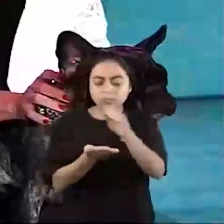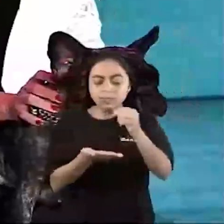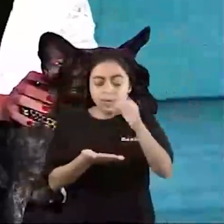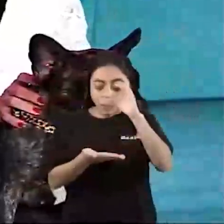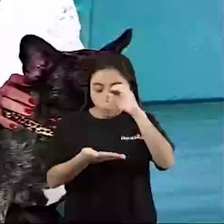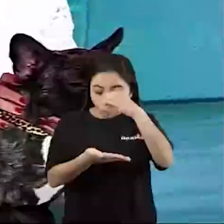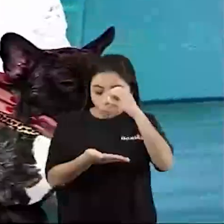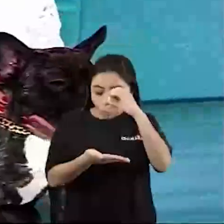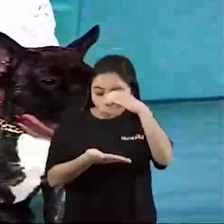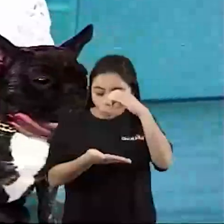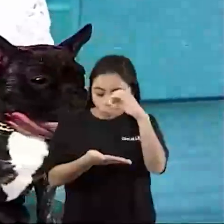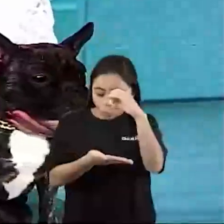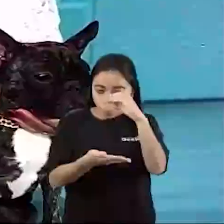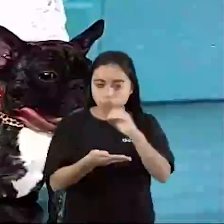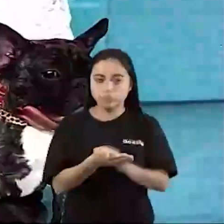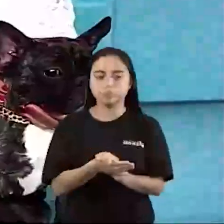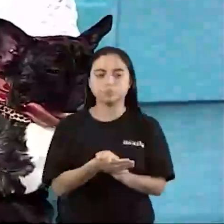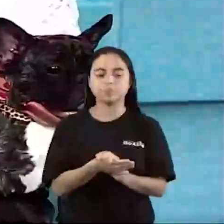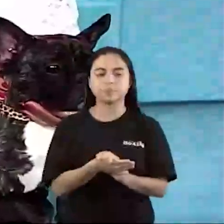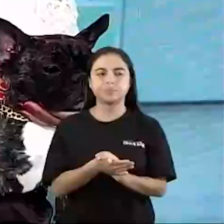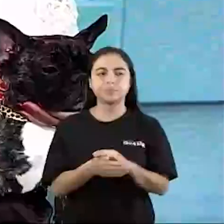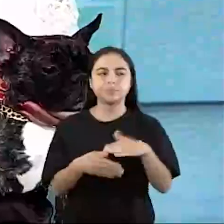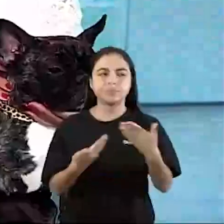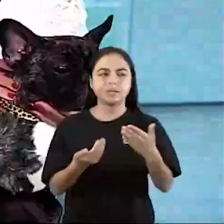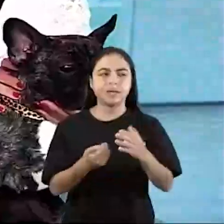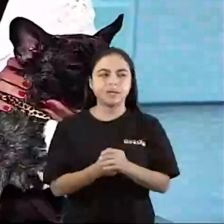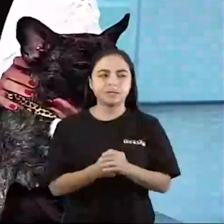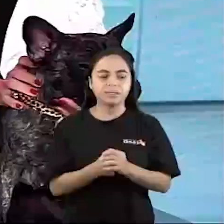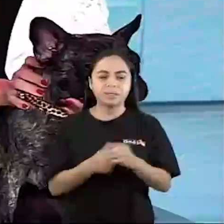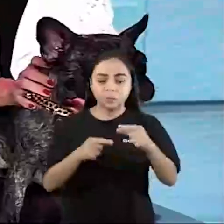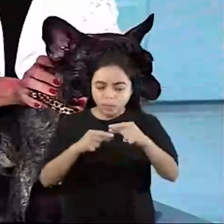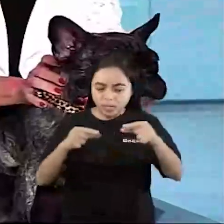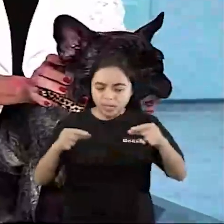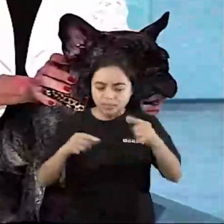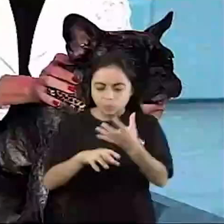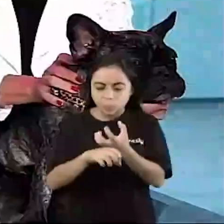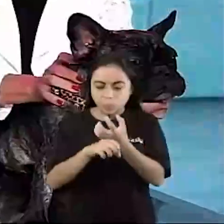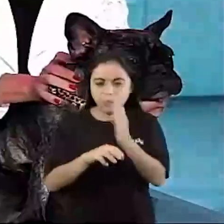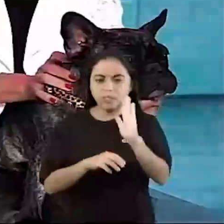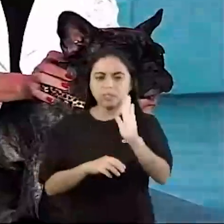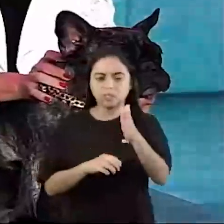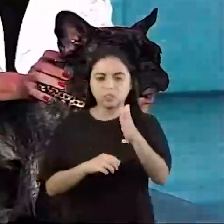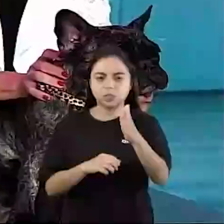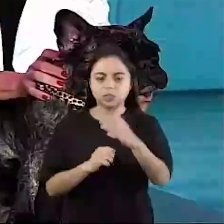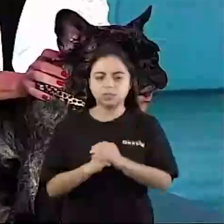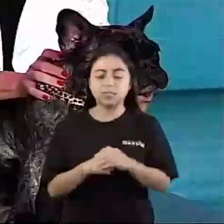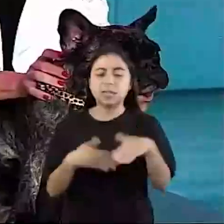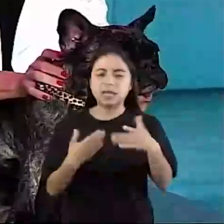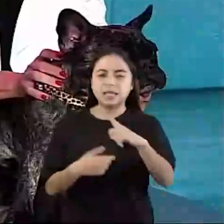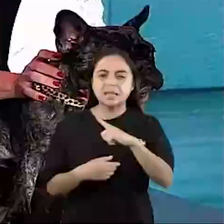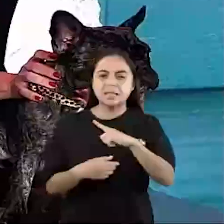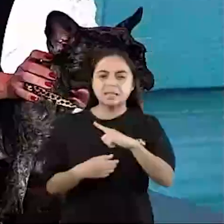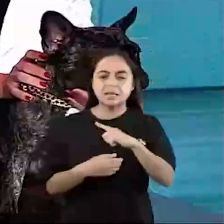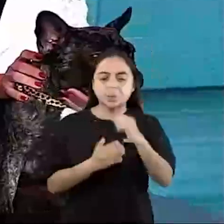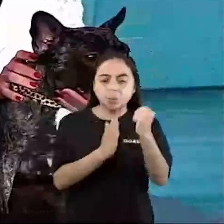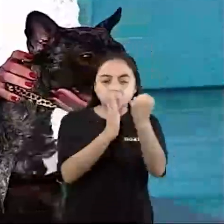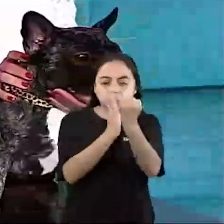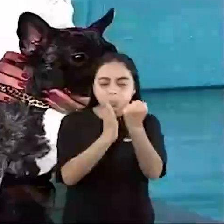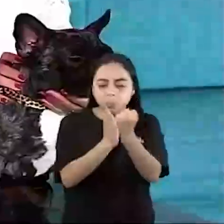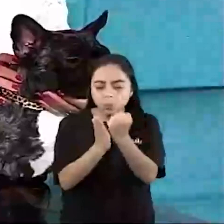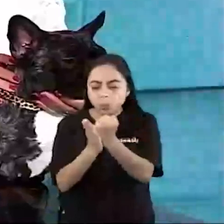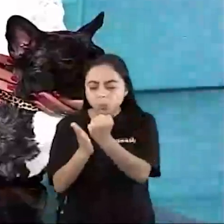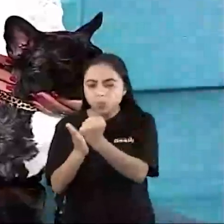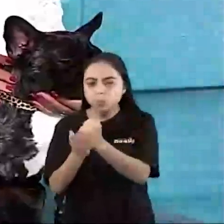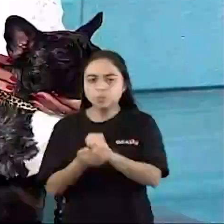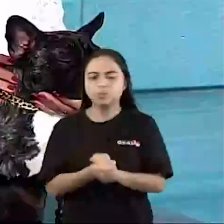para fazer a observação. Essa daqui já secou, como vocês podem ver, e aí tem toda aquela marcação que a gente fez com